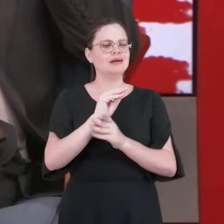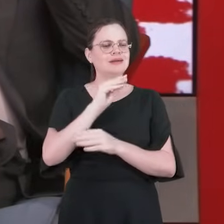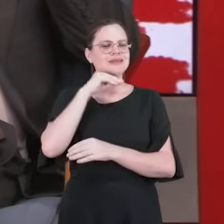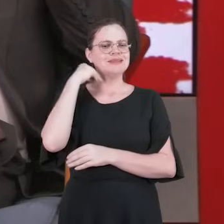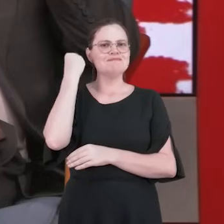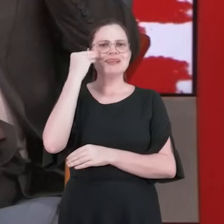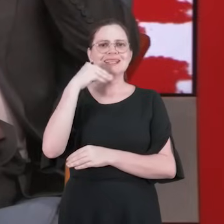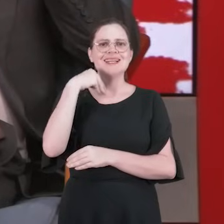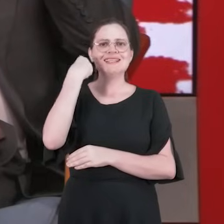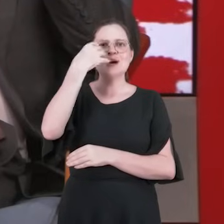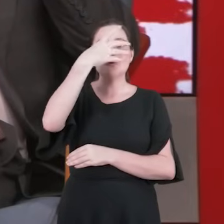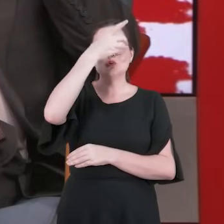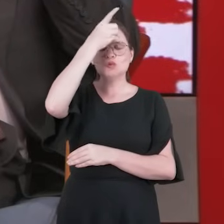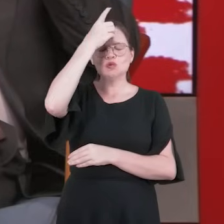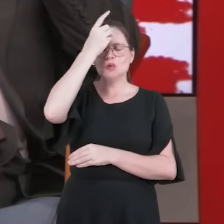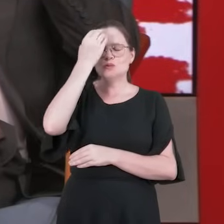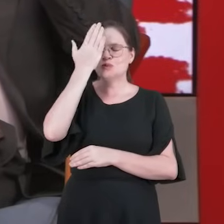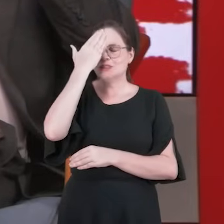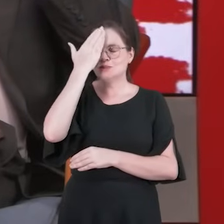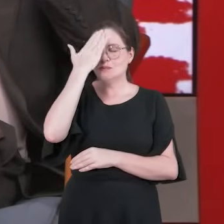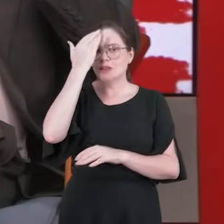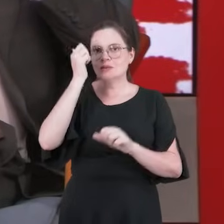experiência com dons espirituais,